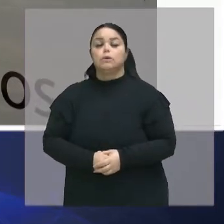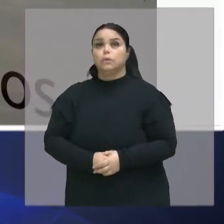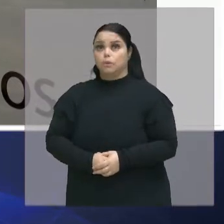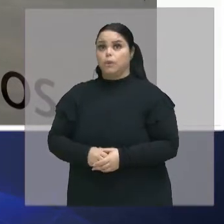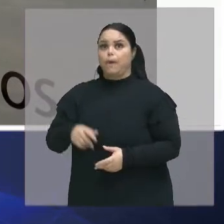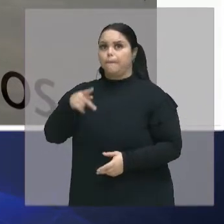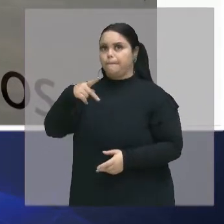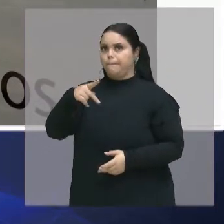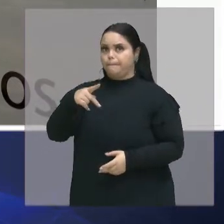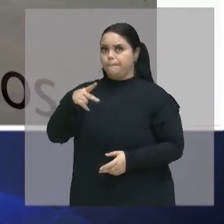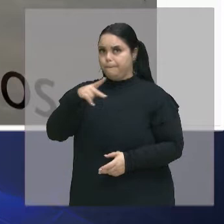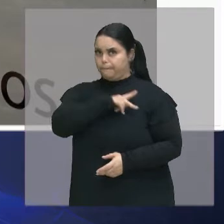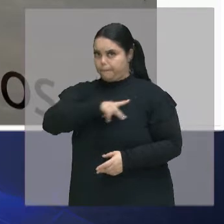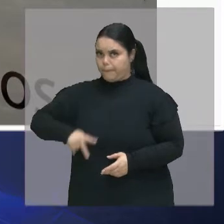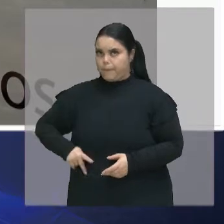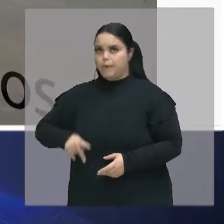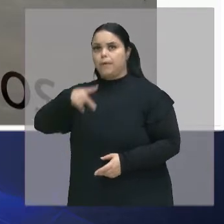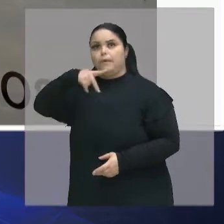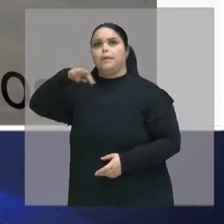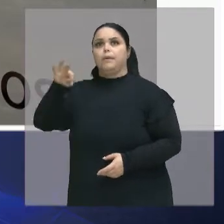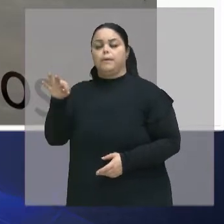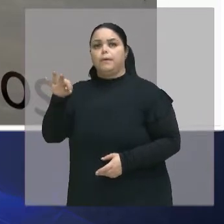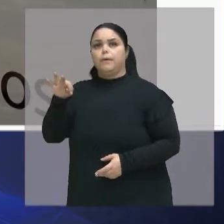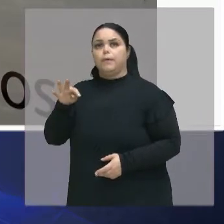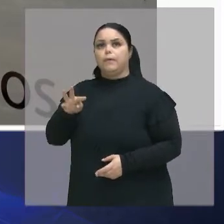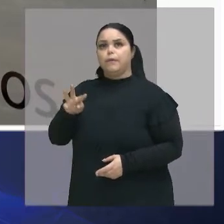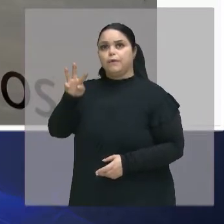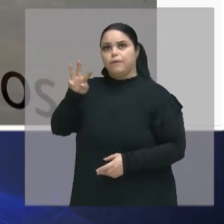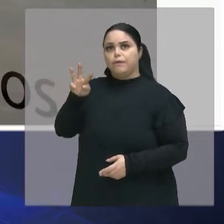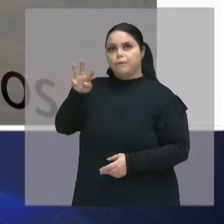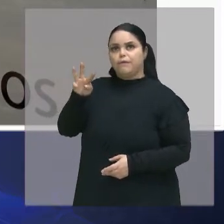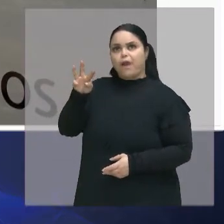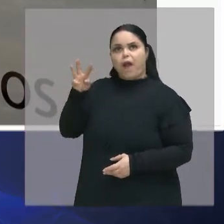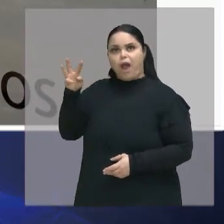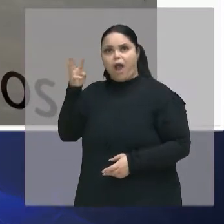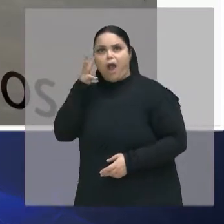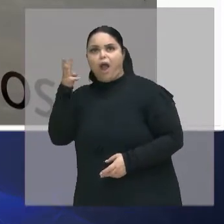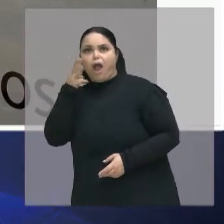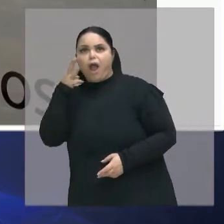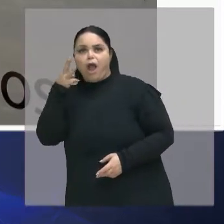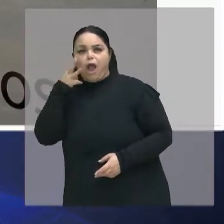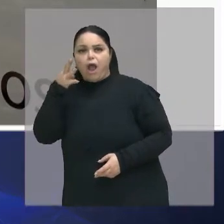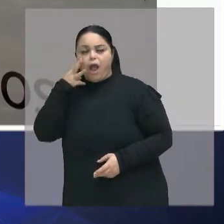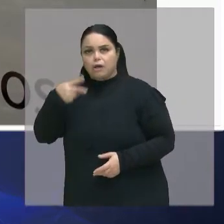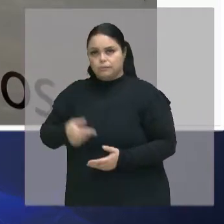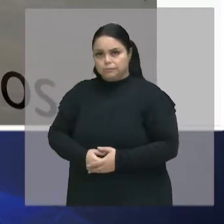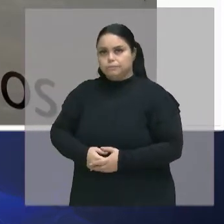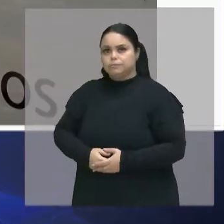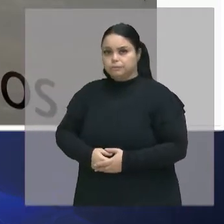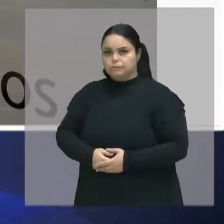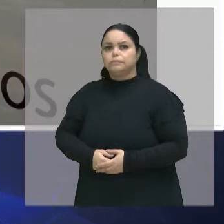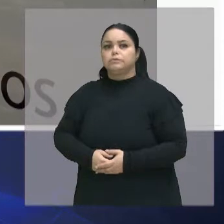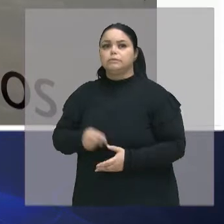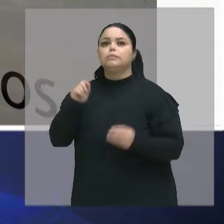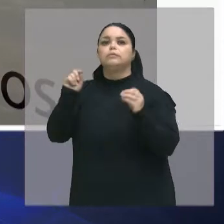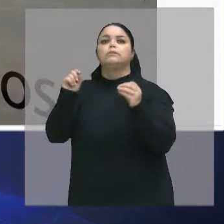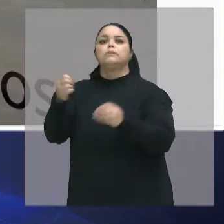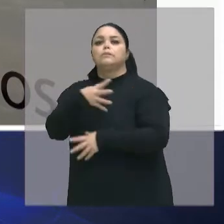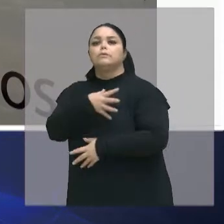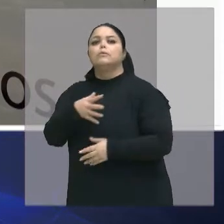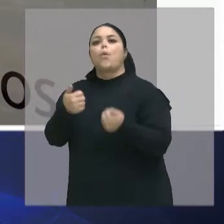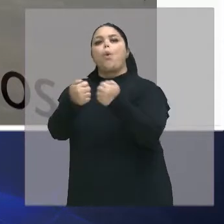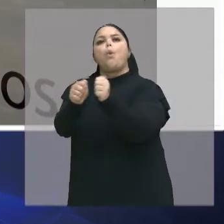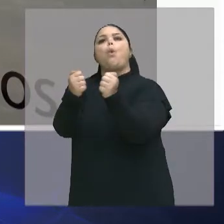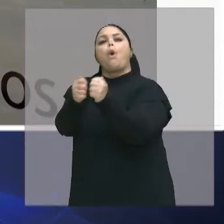Partido dos Trabalhadores, o Wagner Balieiro, esteve lá. E, na fiscalização, flagraram de novo